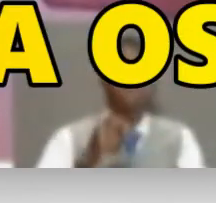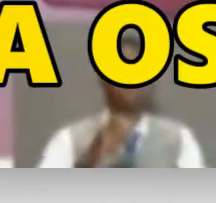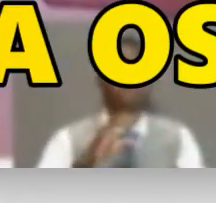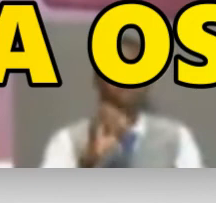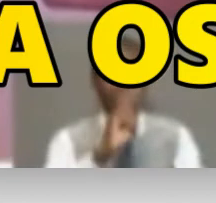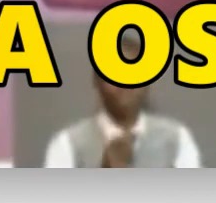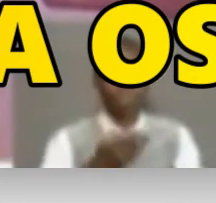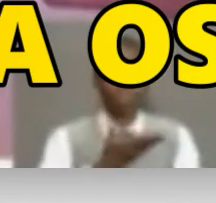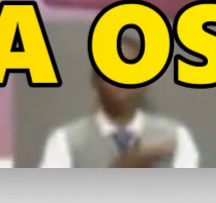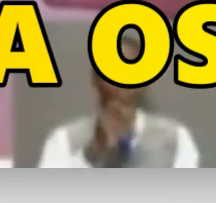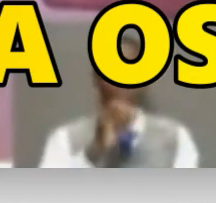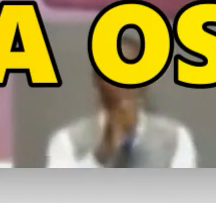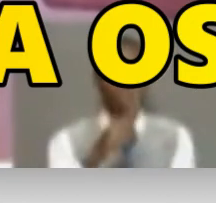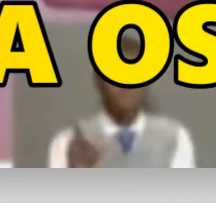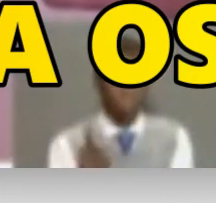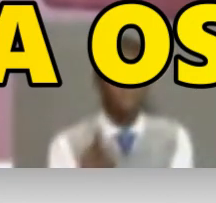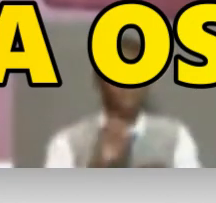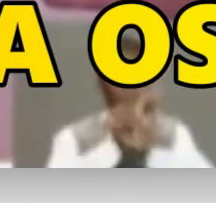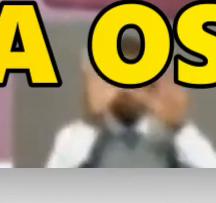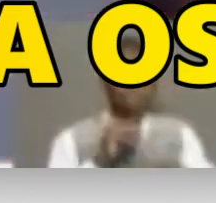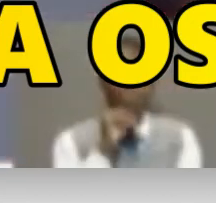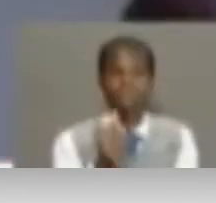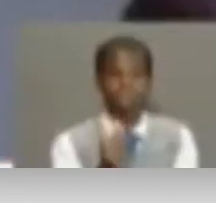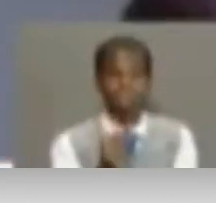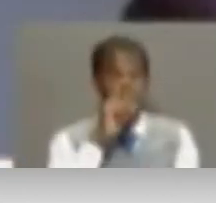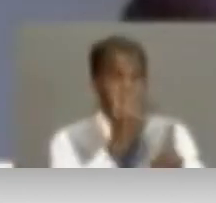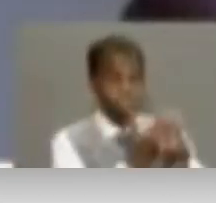não é verdade. Os factos que o acórdão esclarece